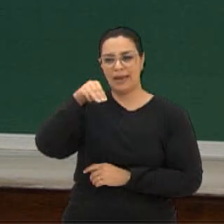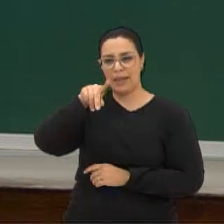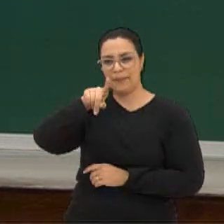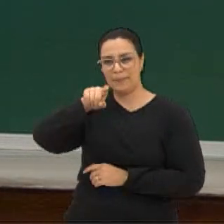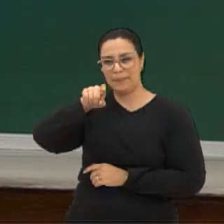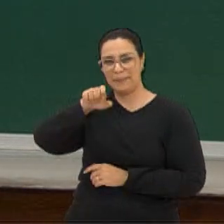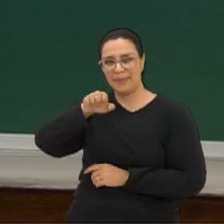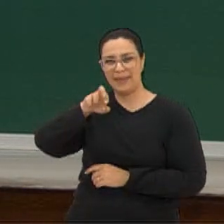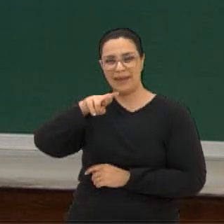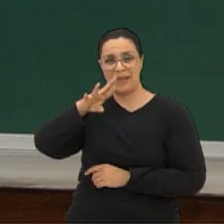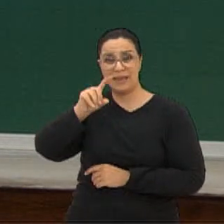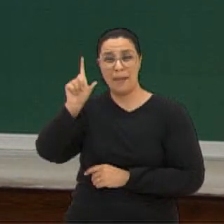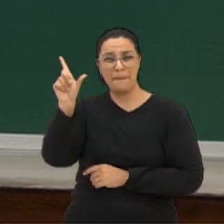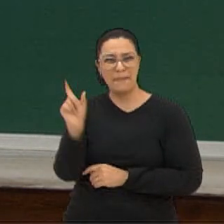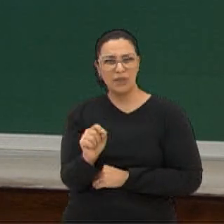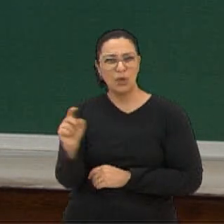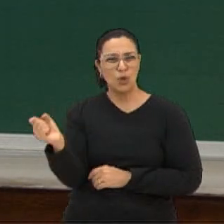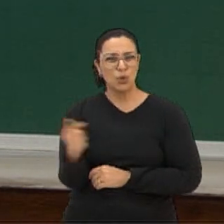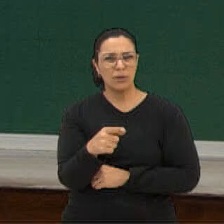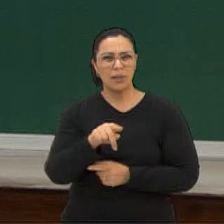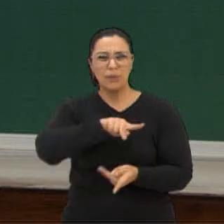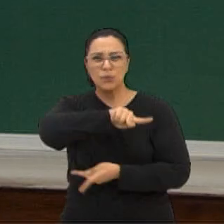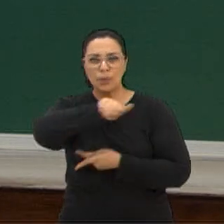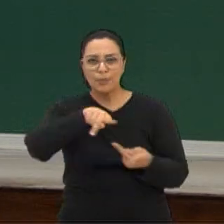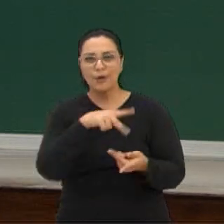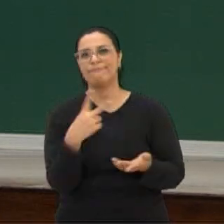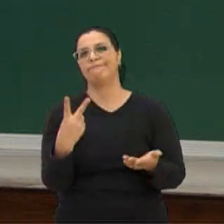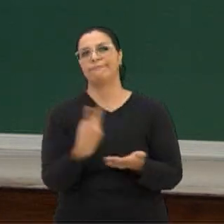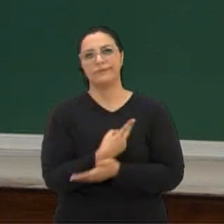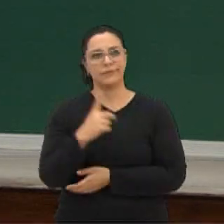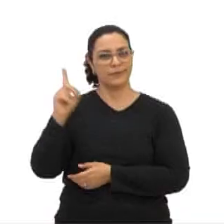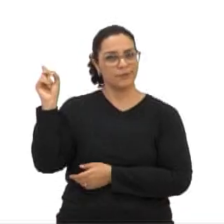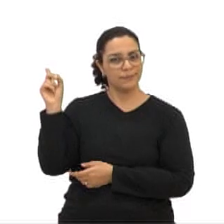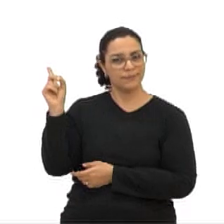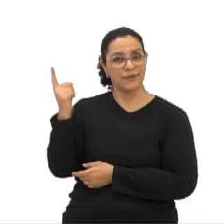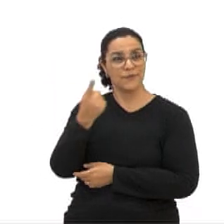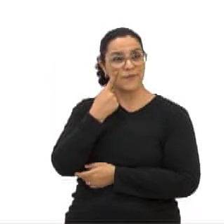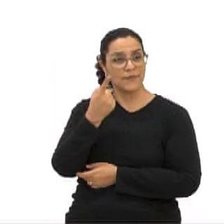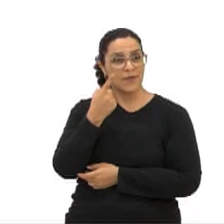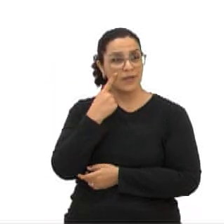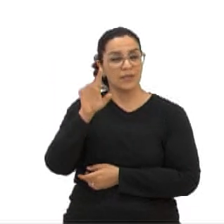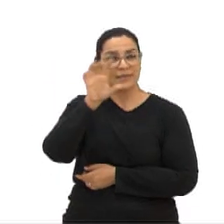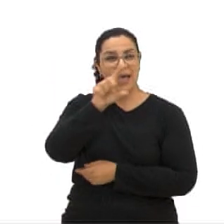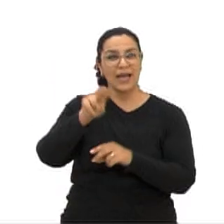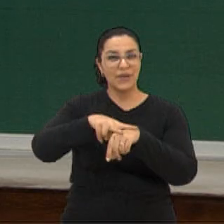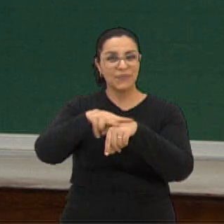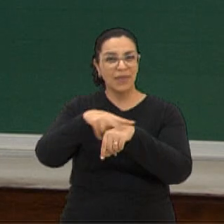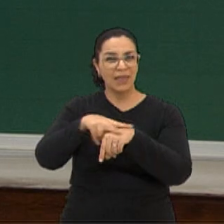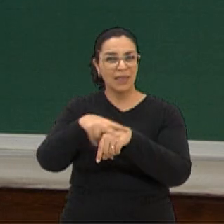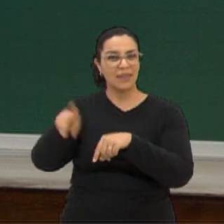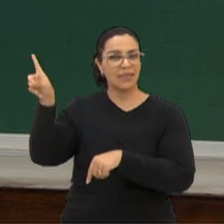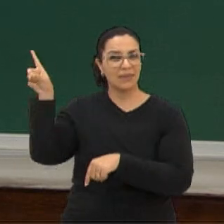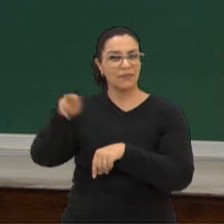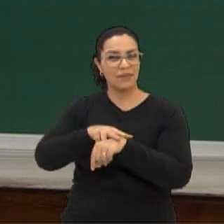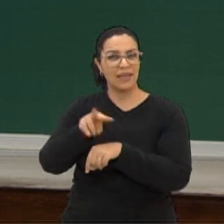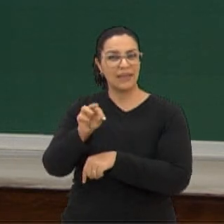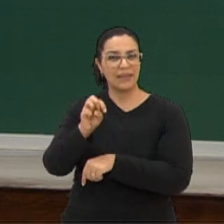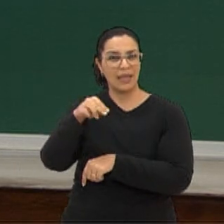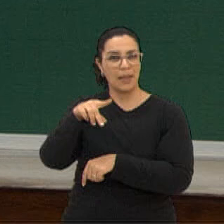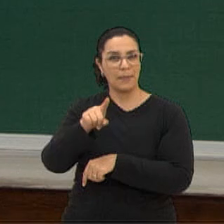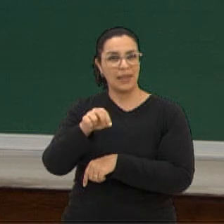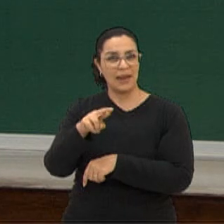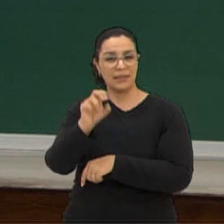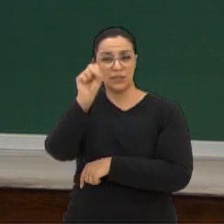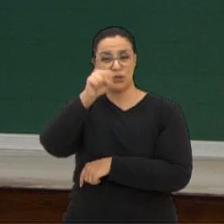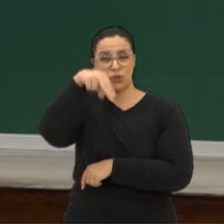as temperaturas vão ser menores do que nas zonas polares. Isso está errado. Voltando aqui, ó, essa área aqui, área temperada, ou